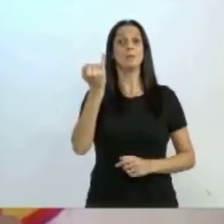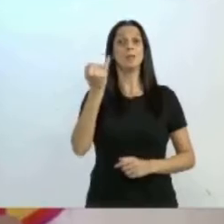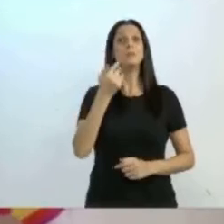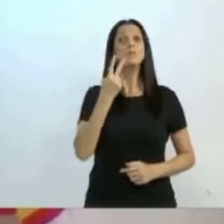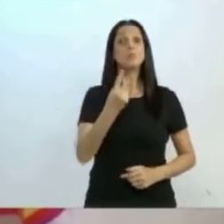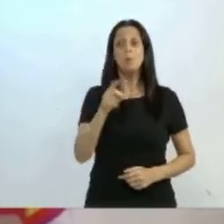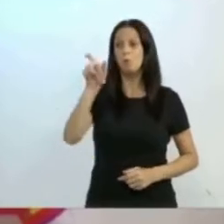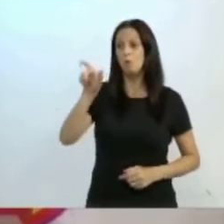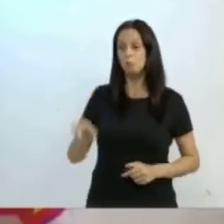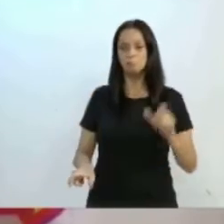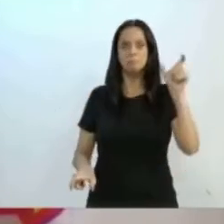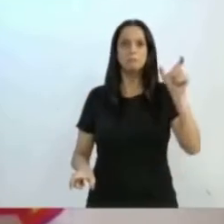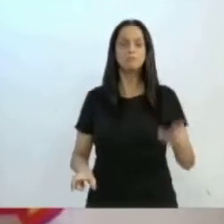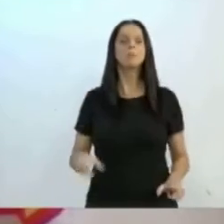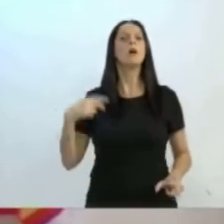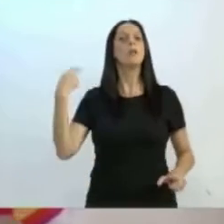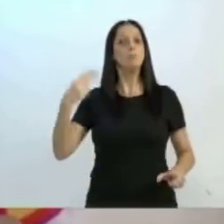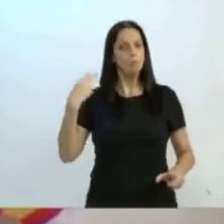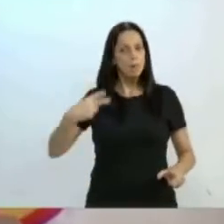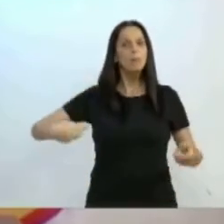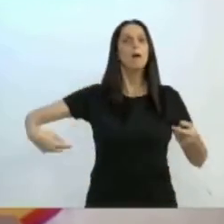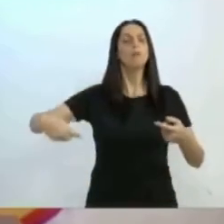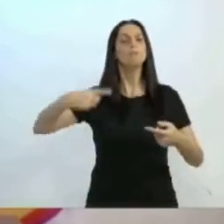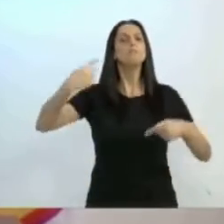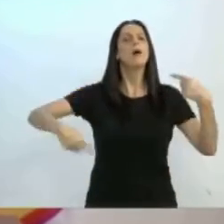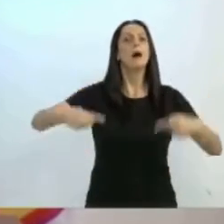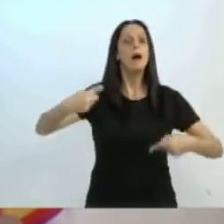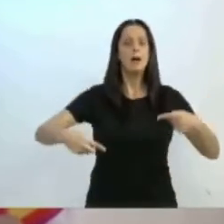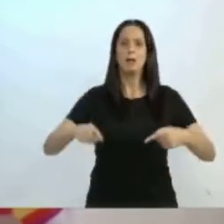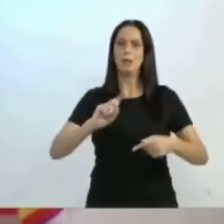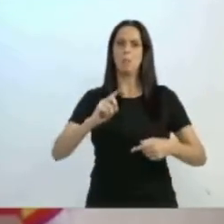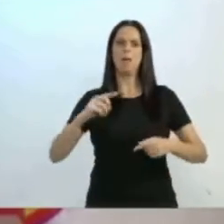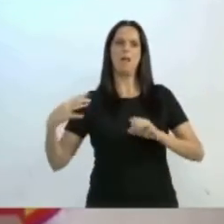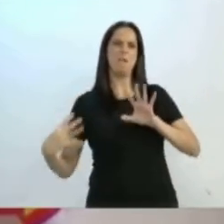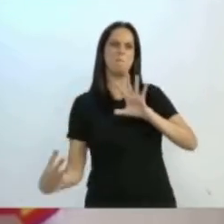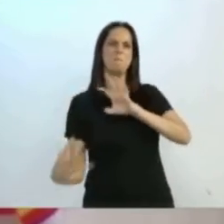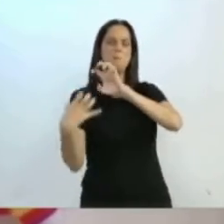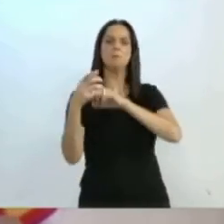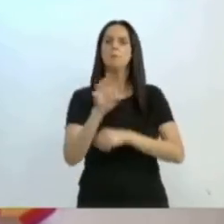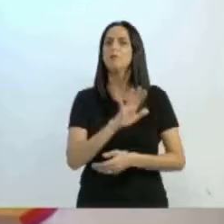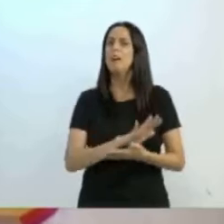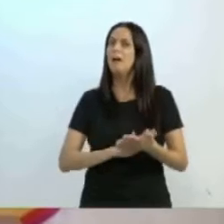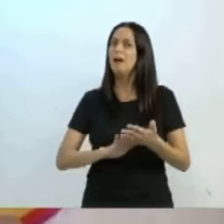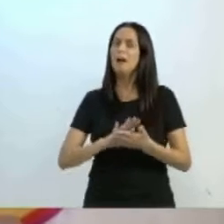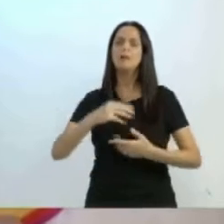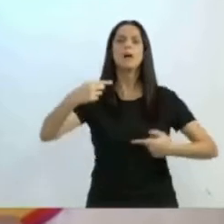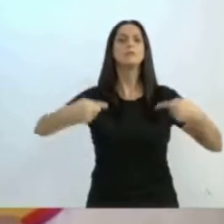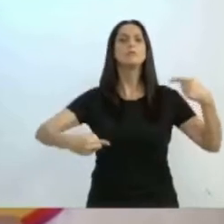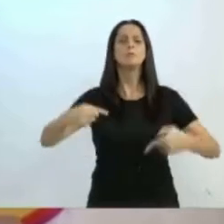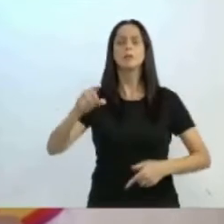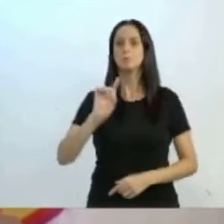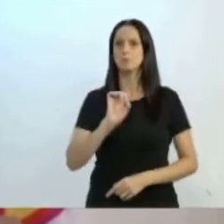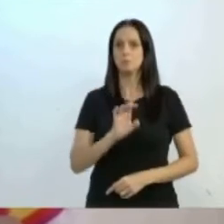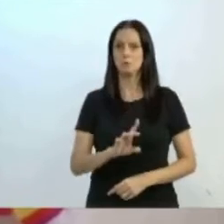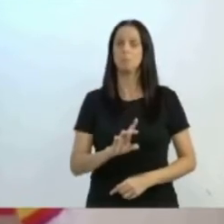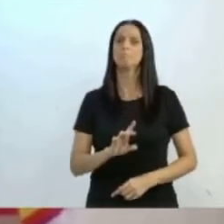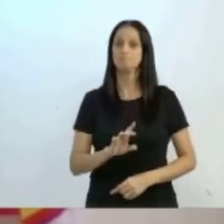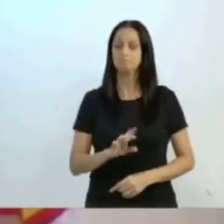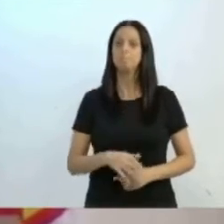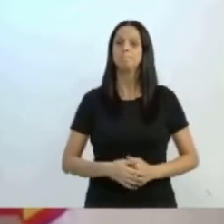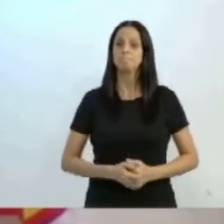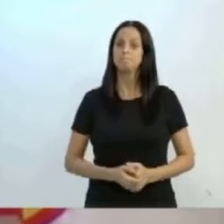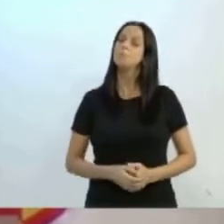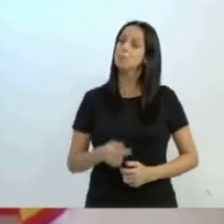vereadores né de não ter o combate mas sim o debate isso é importante isso fica marcado aqui e é uma das coisas que eu